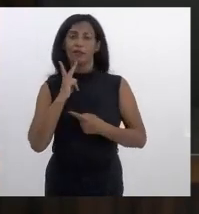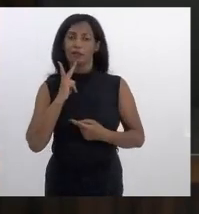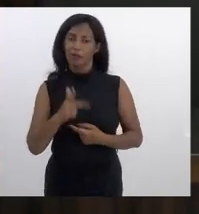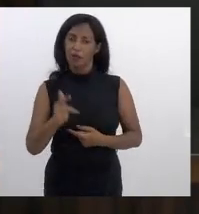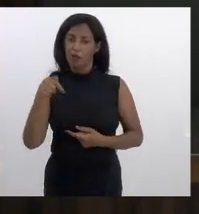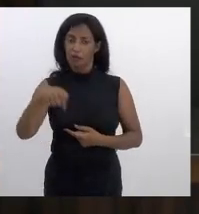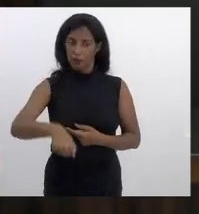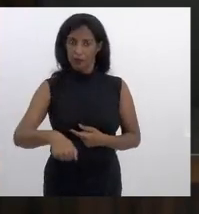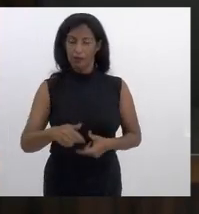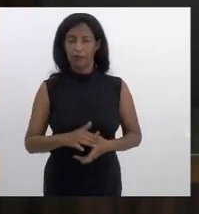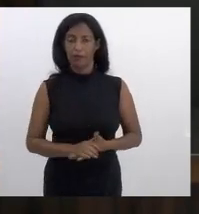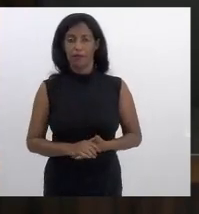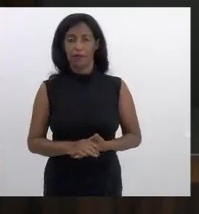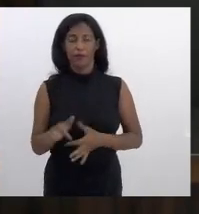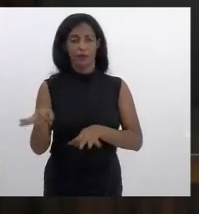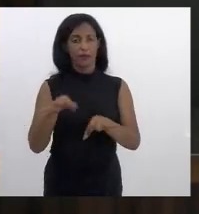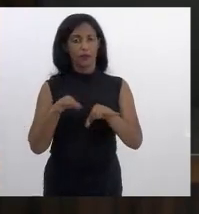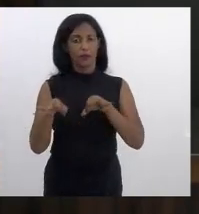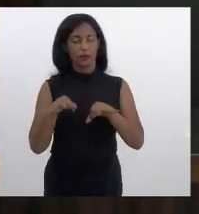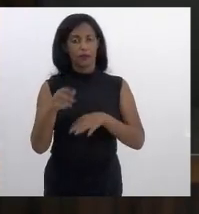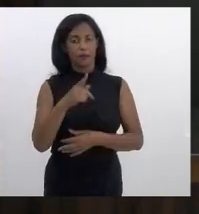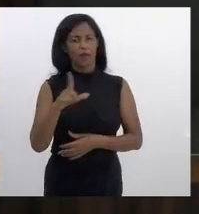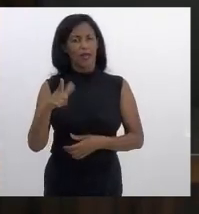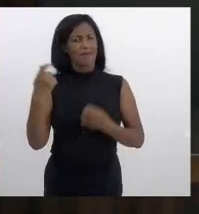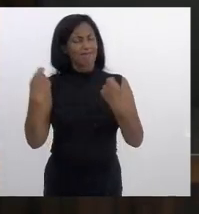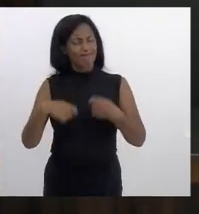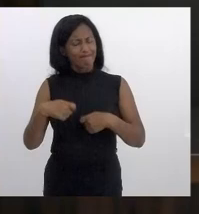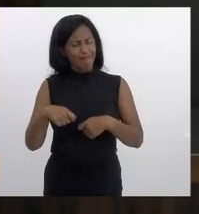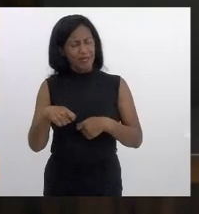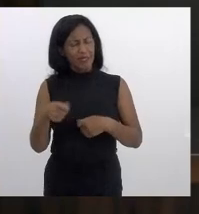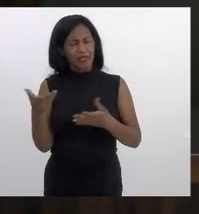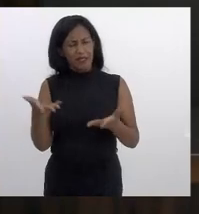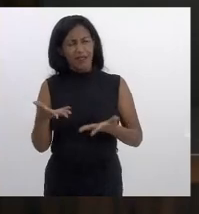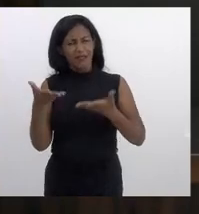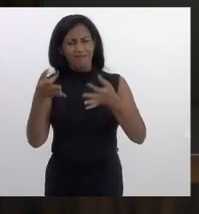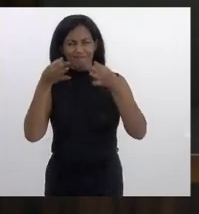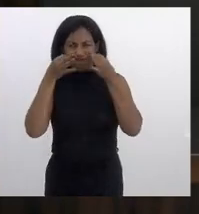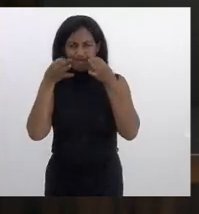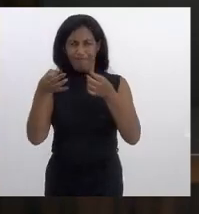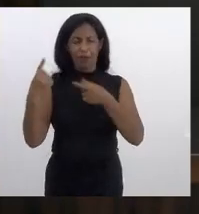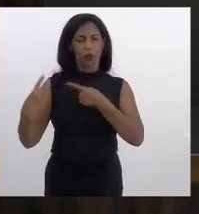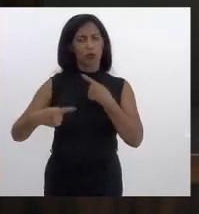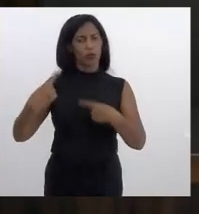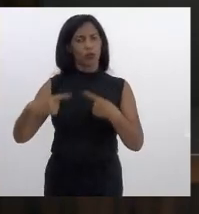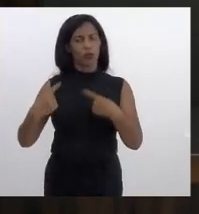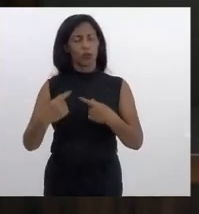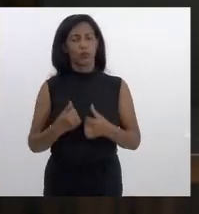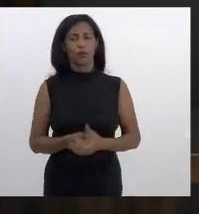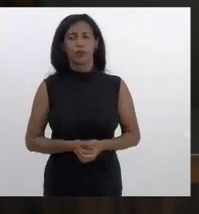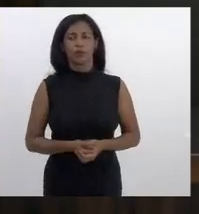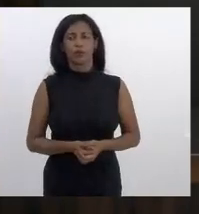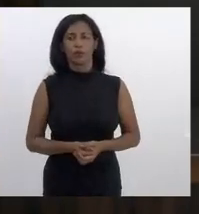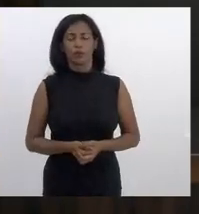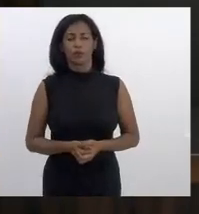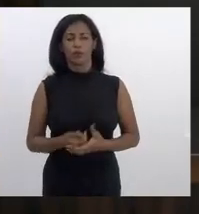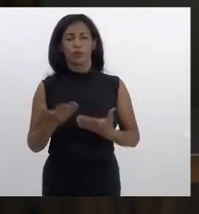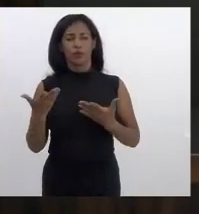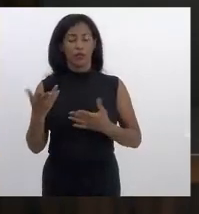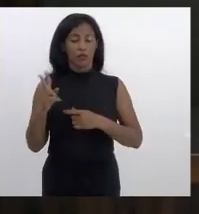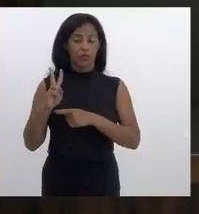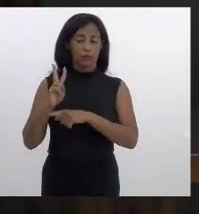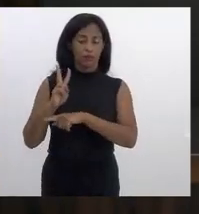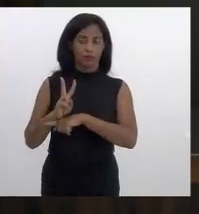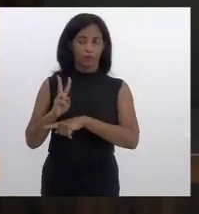neste nesse projeto de lei merecem e carecem de um amplo debate quem será